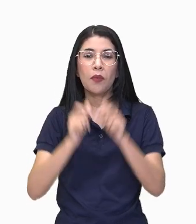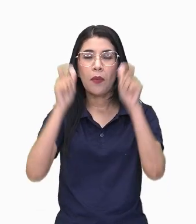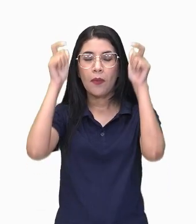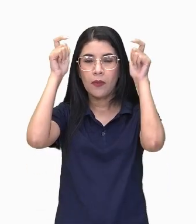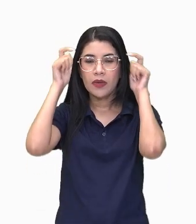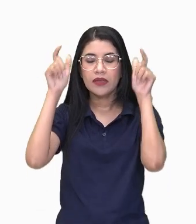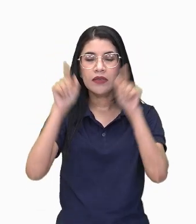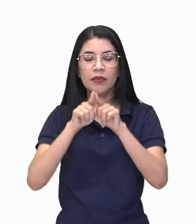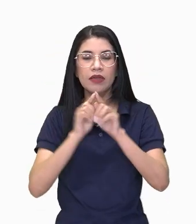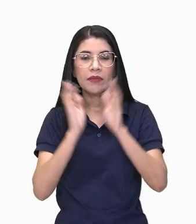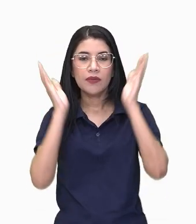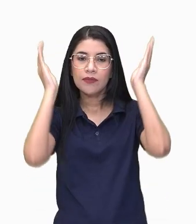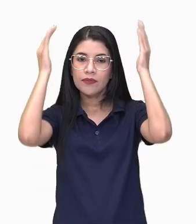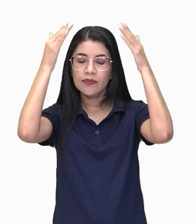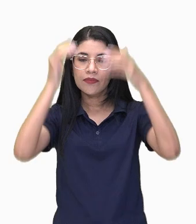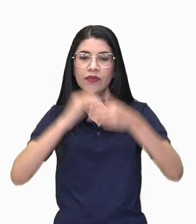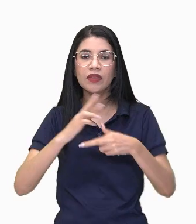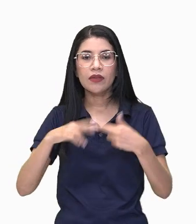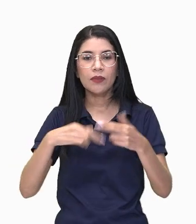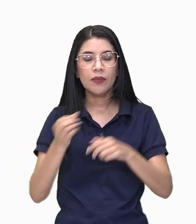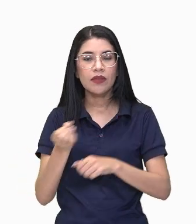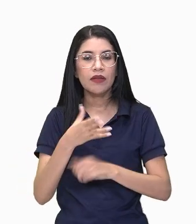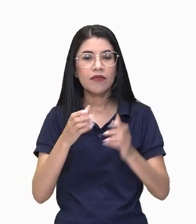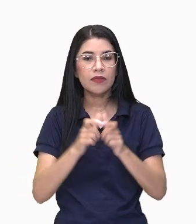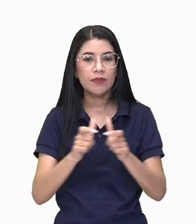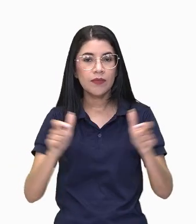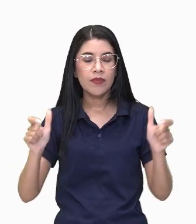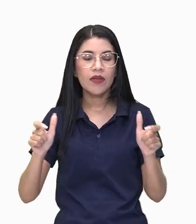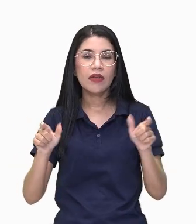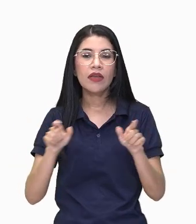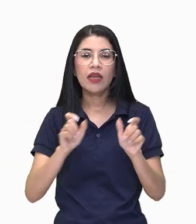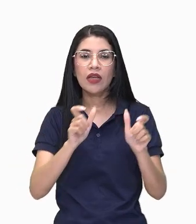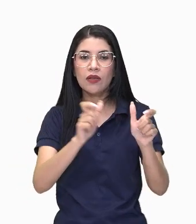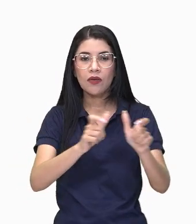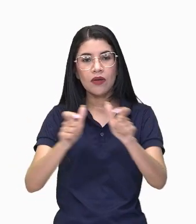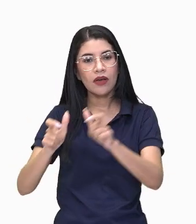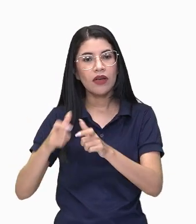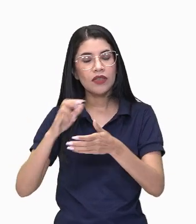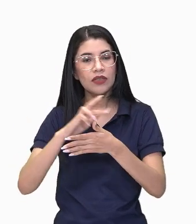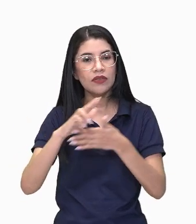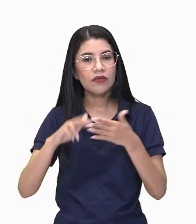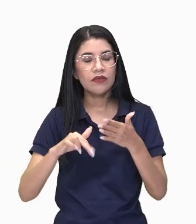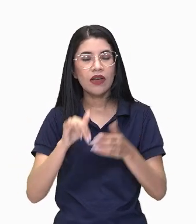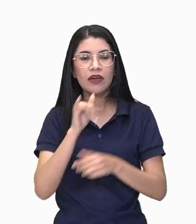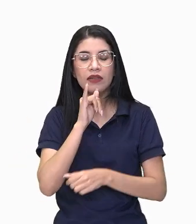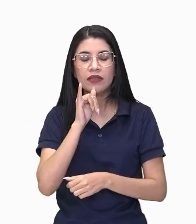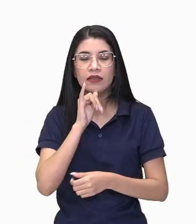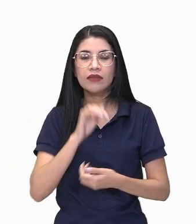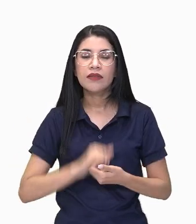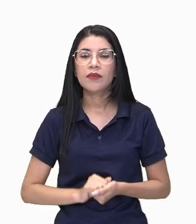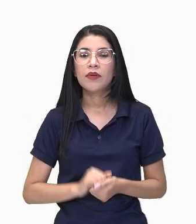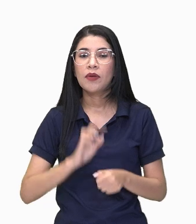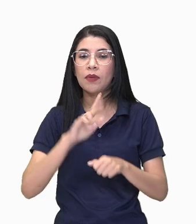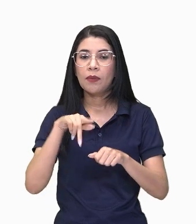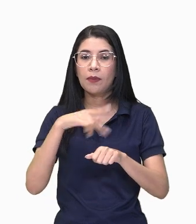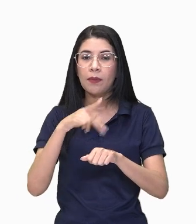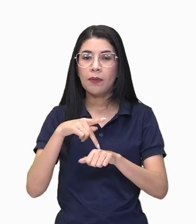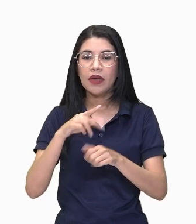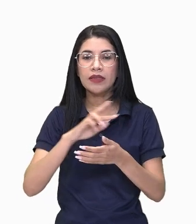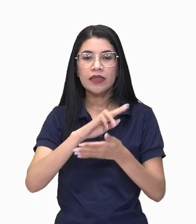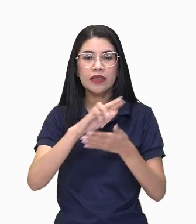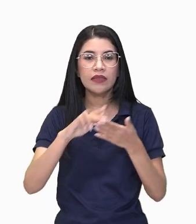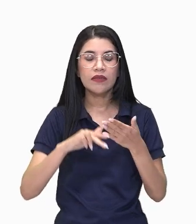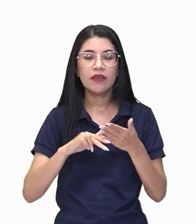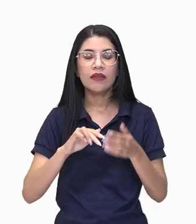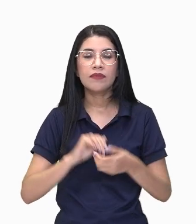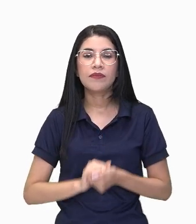O Renascimento se expandiu em outros locais, como para os Países Baixos. Então, nós